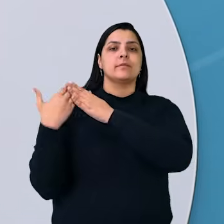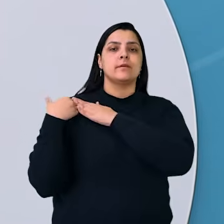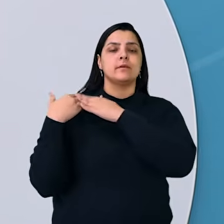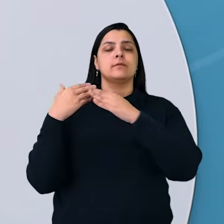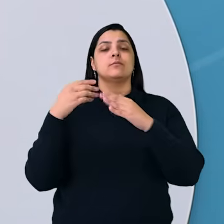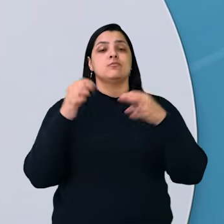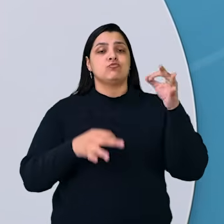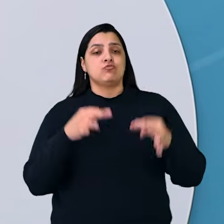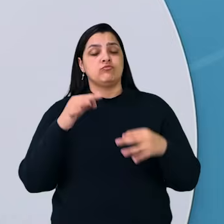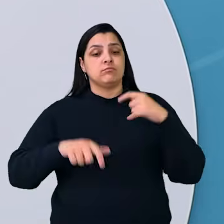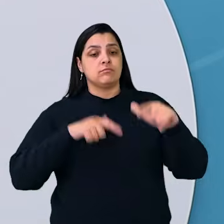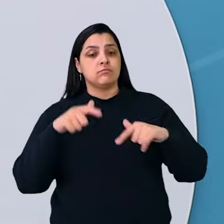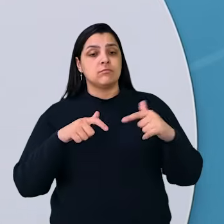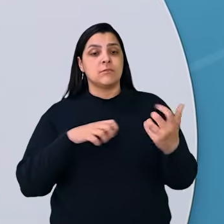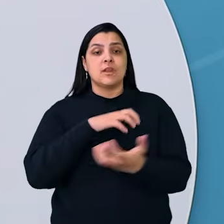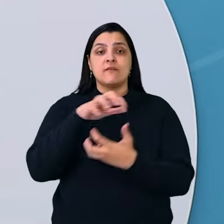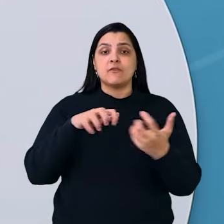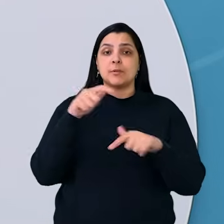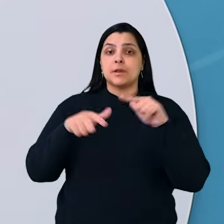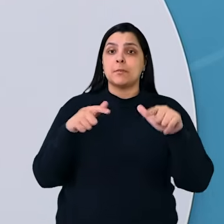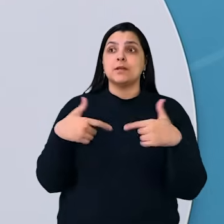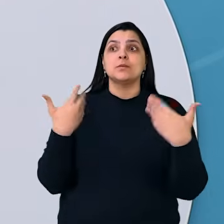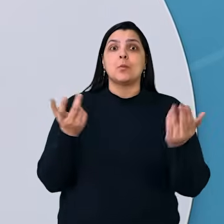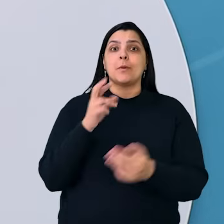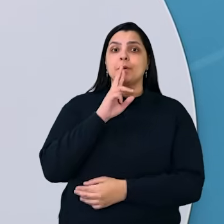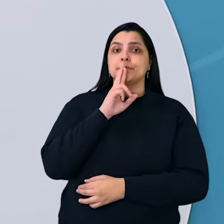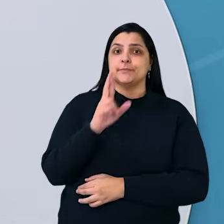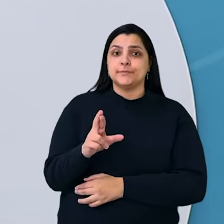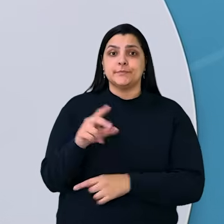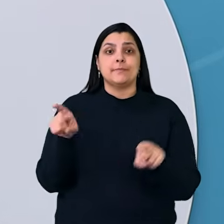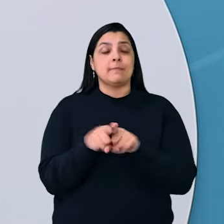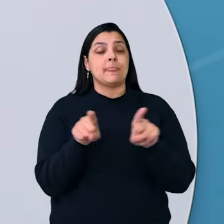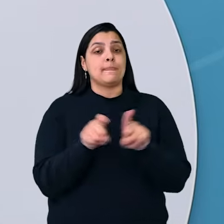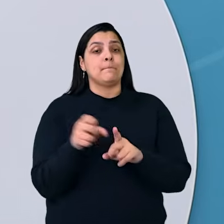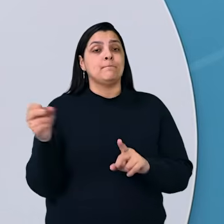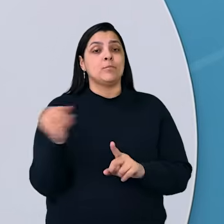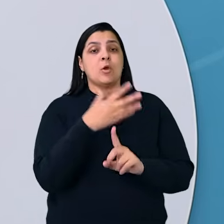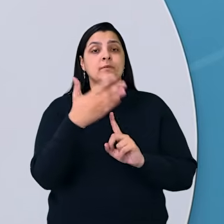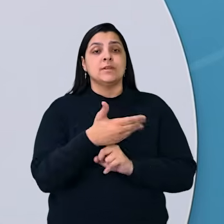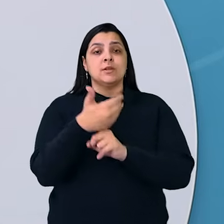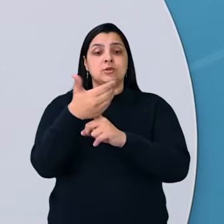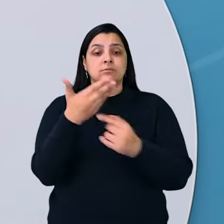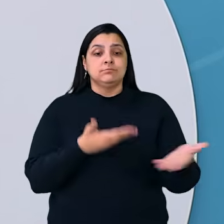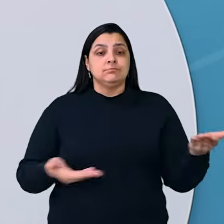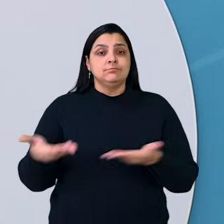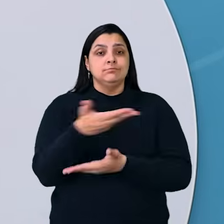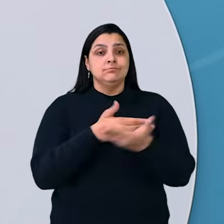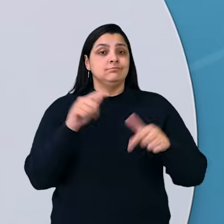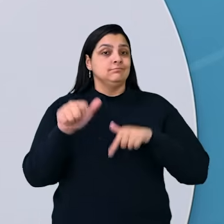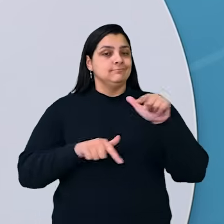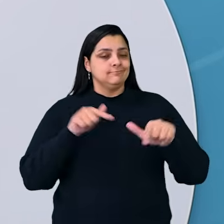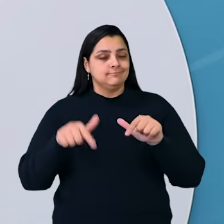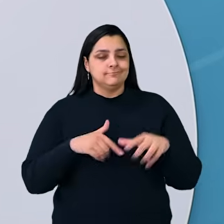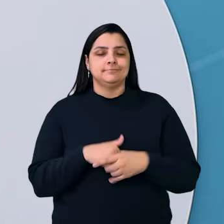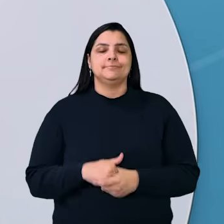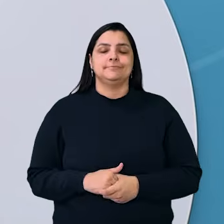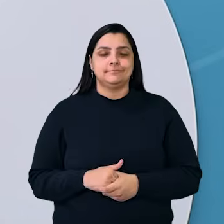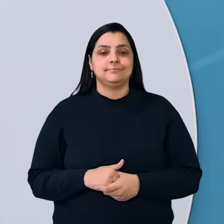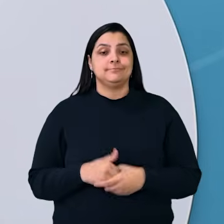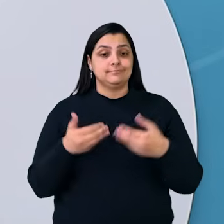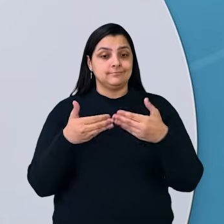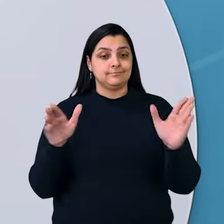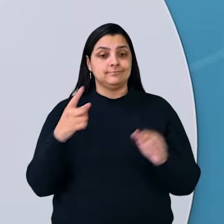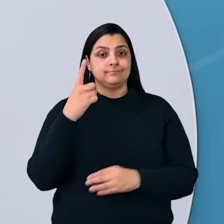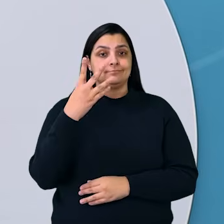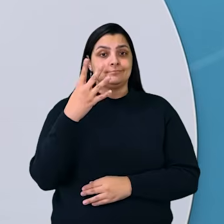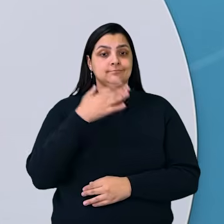do Trabalho, os efeitos da reforma trabalhista e os impactos das novas tecnologias nas relações laborais. O lançamento está marcado